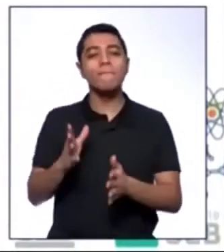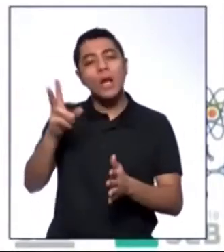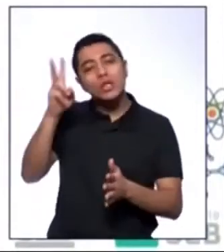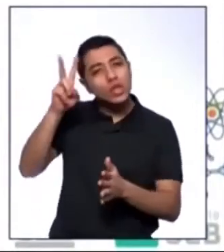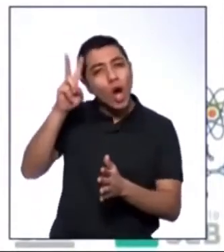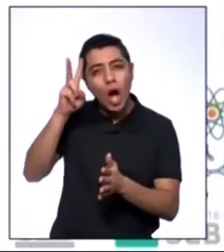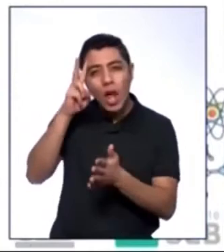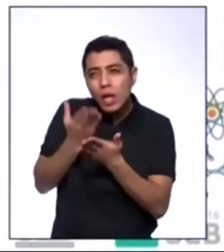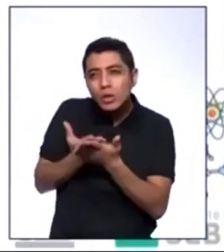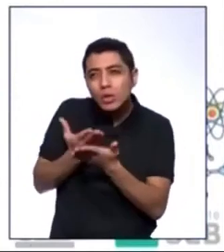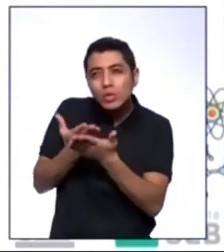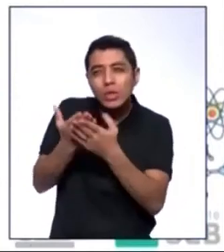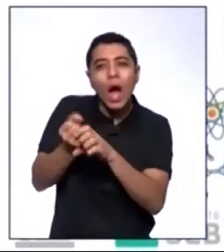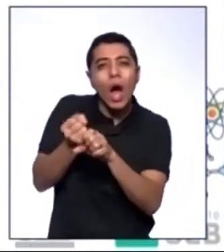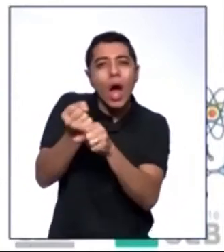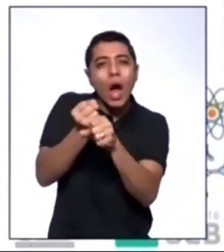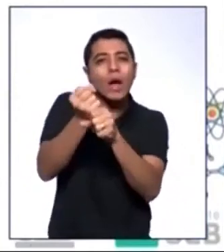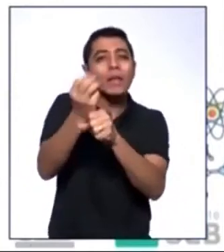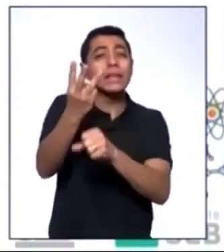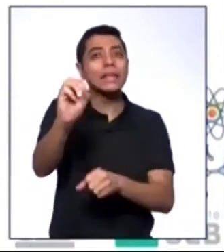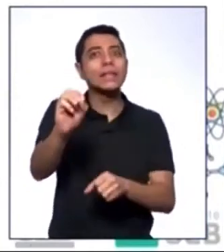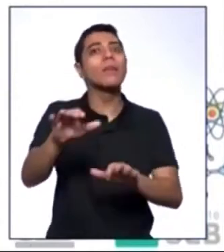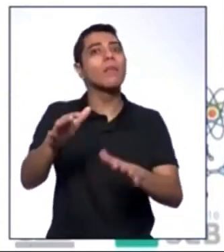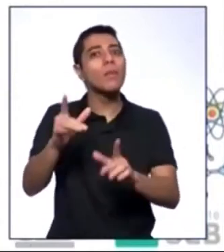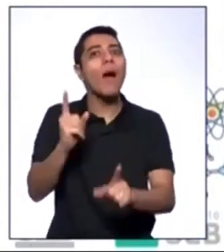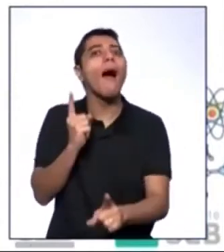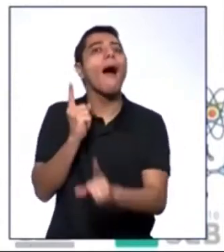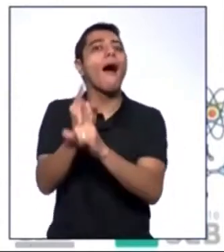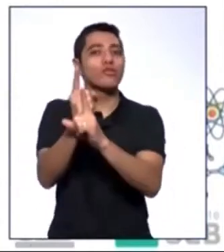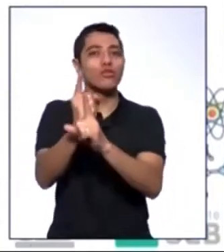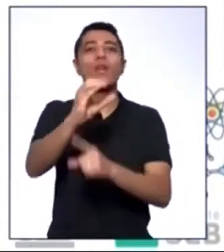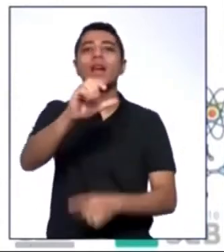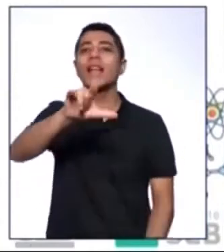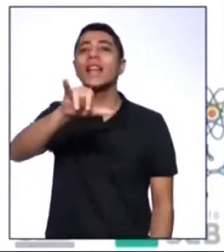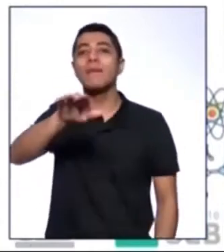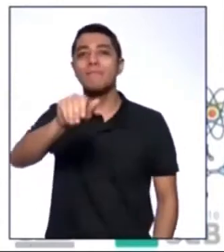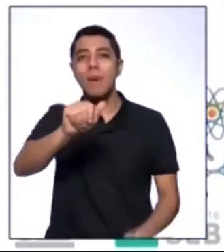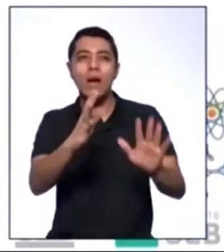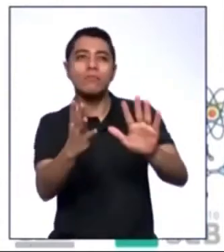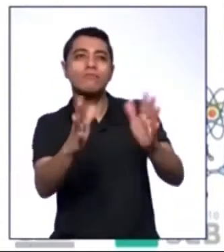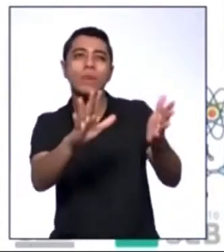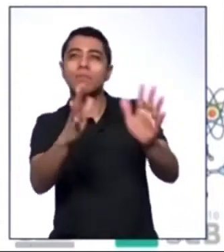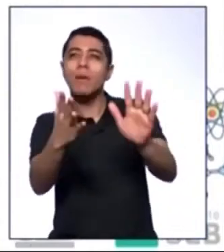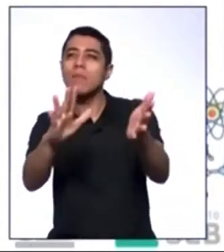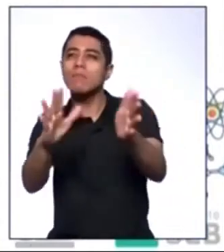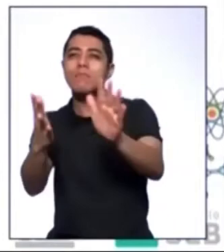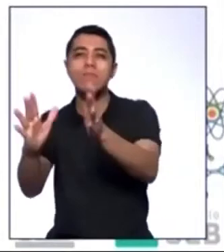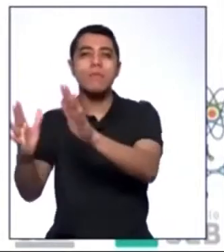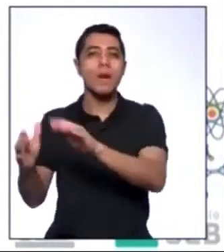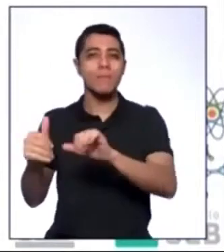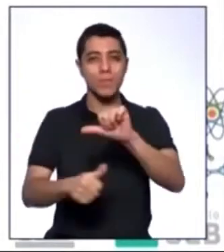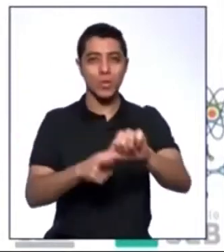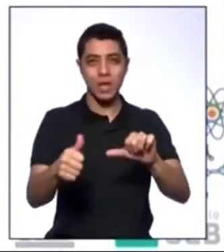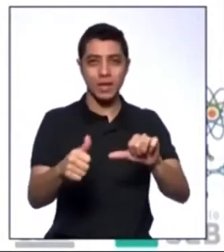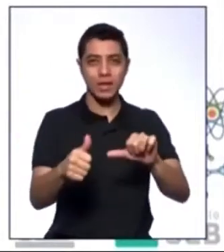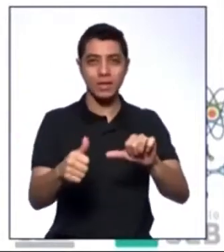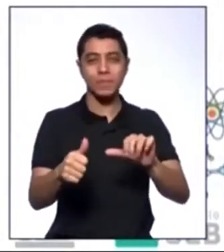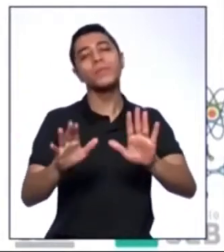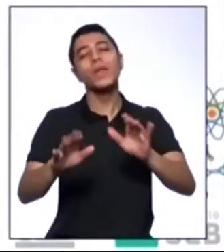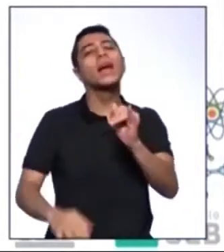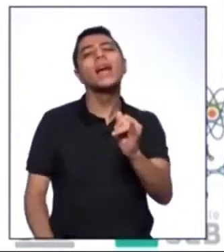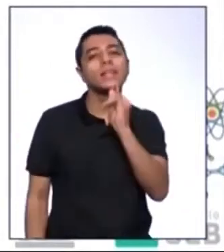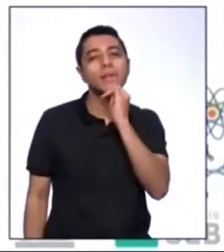que é clima. Tudo bem? Agora, vamos tentar trabalhar esses conceitos. Existe o clima semiárido.